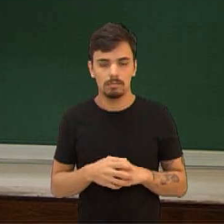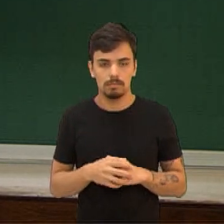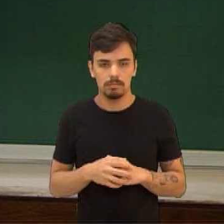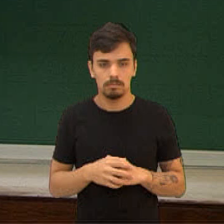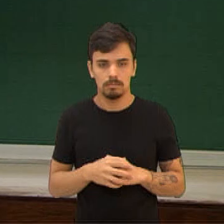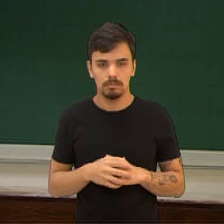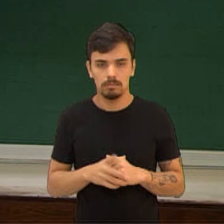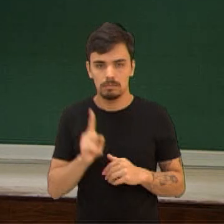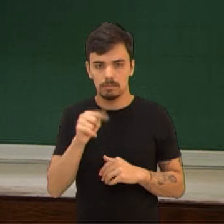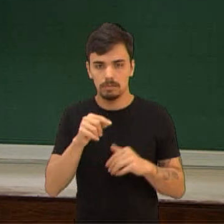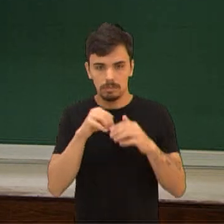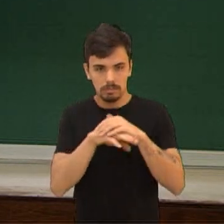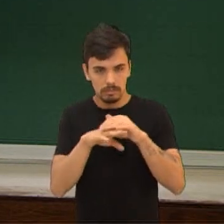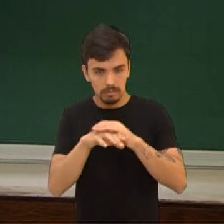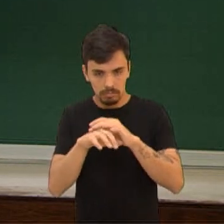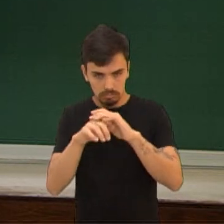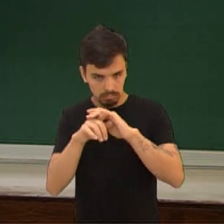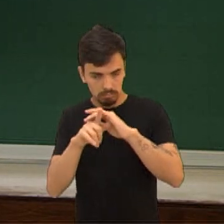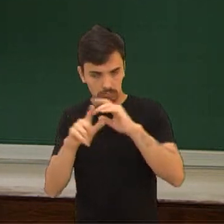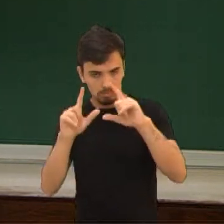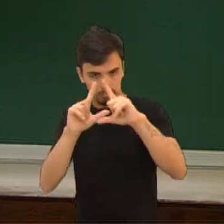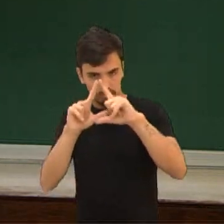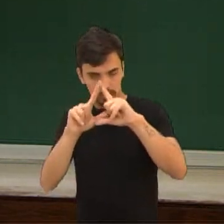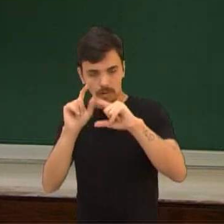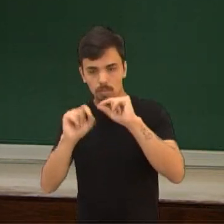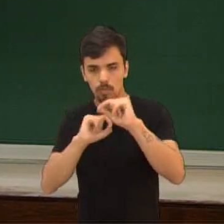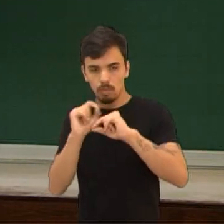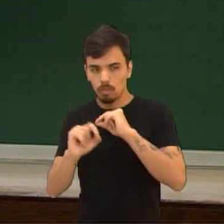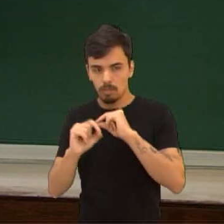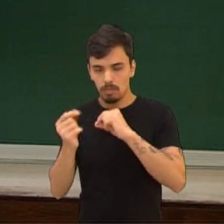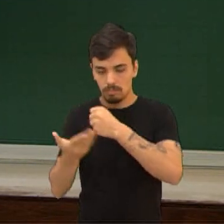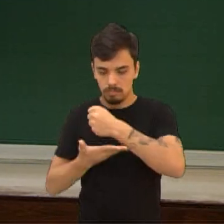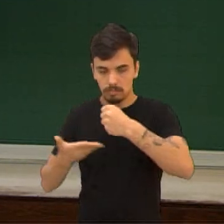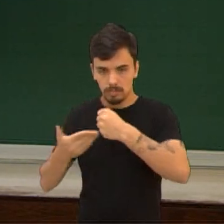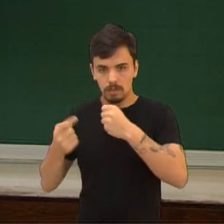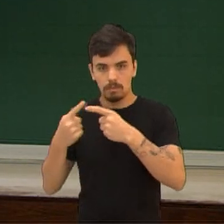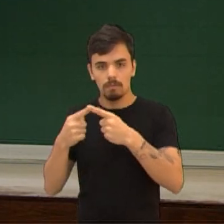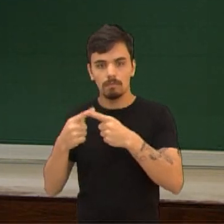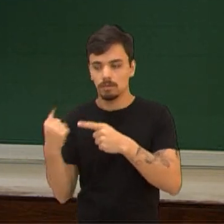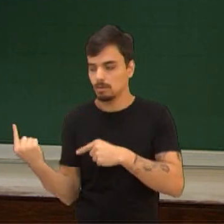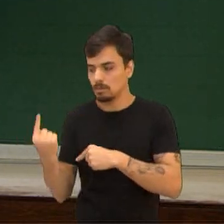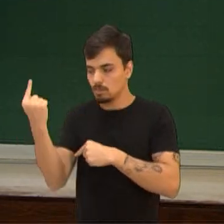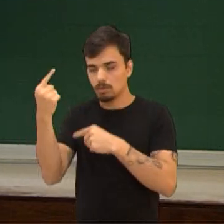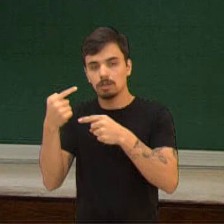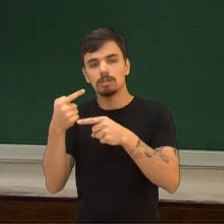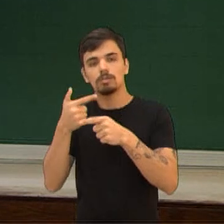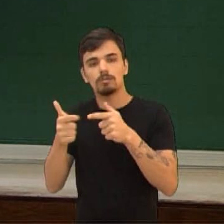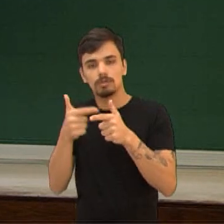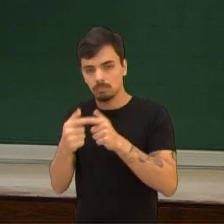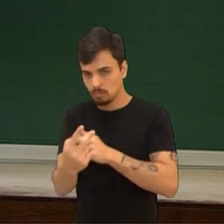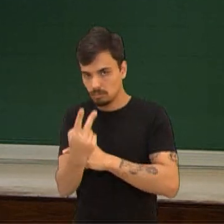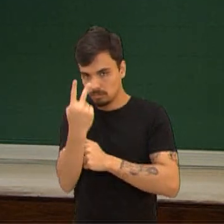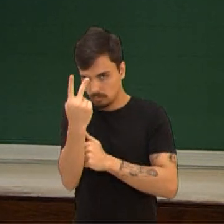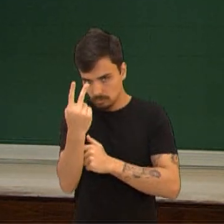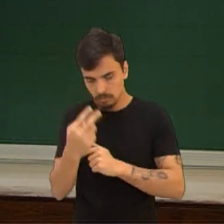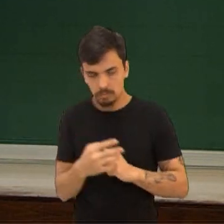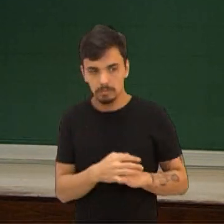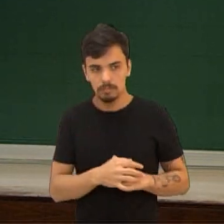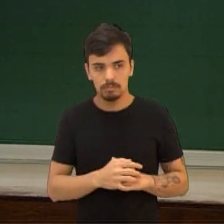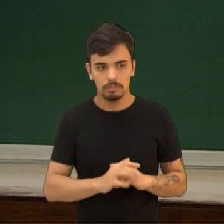É só calcular a área do triângulo. A área do triângulo é muito fácil. É a base vezes a altura dividido por 2. Então, a área aqui vai